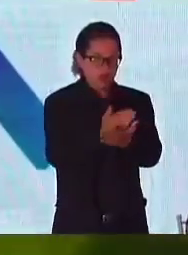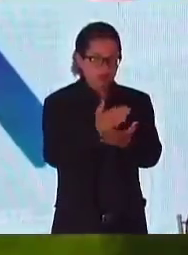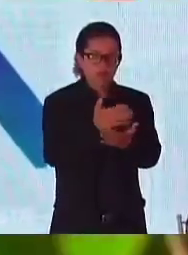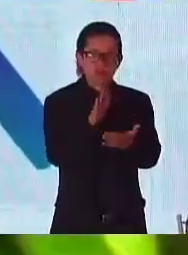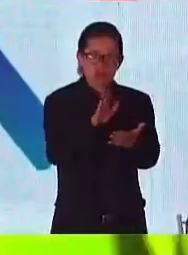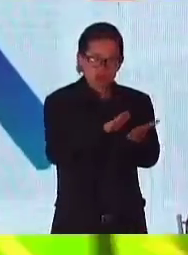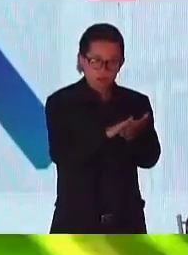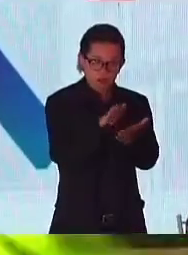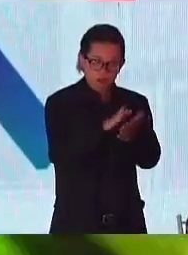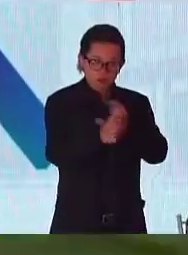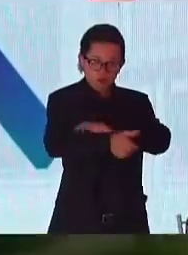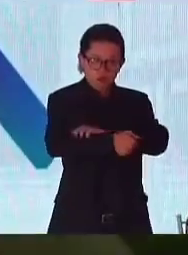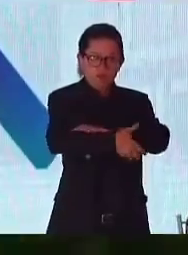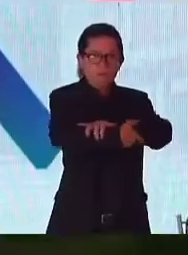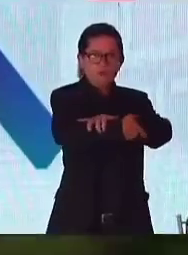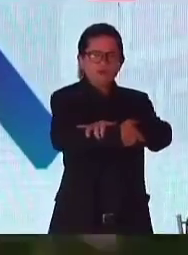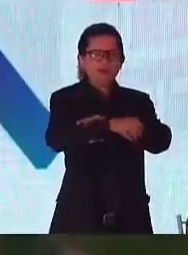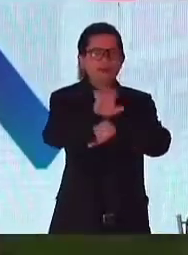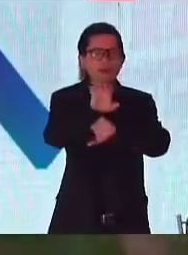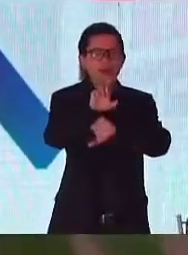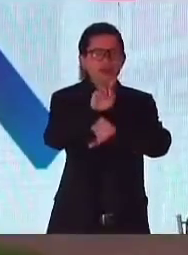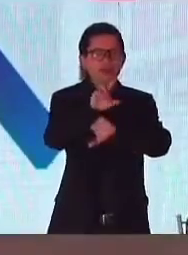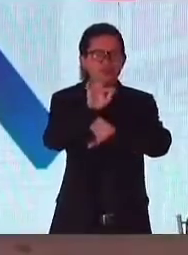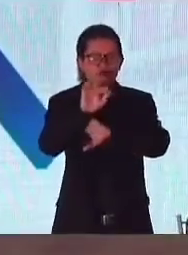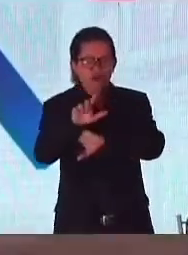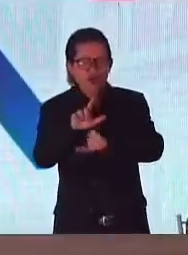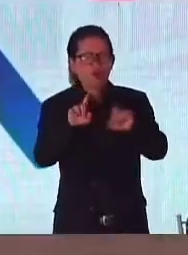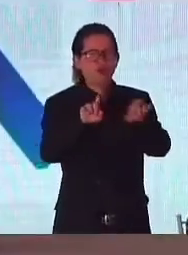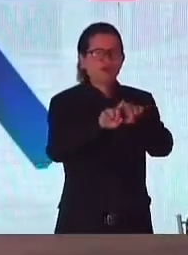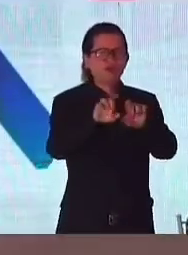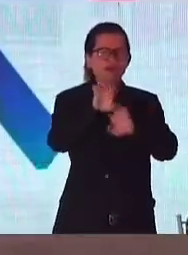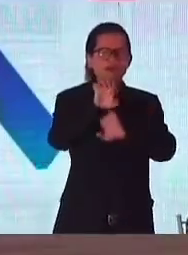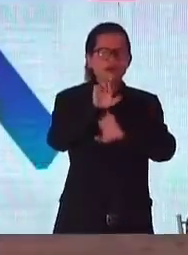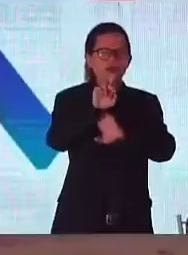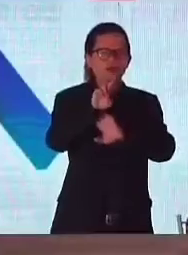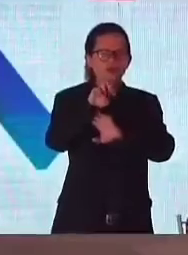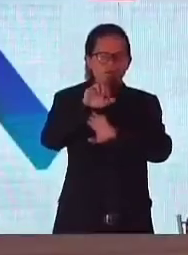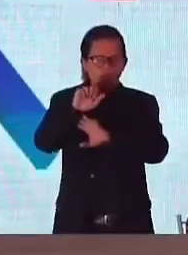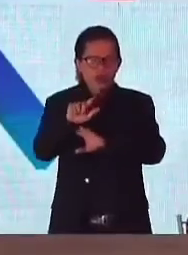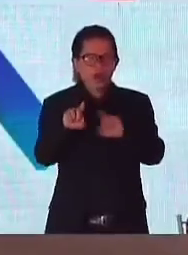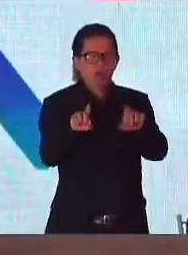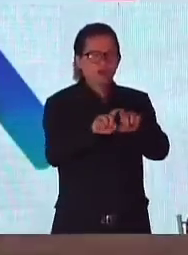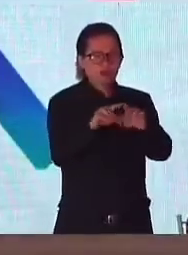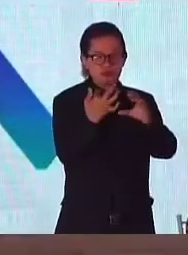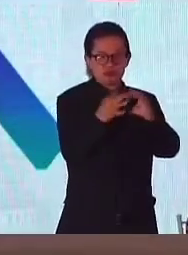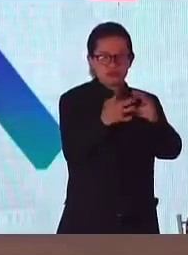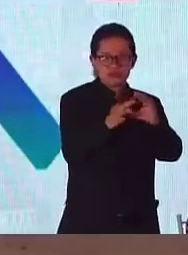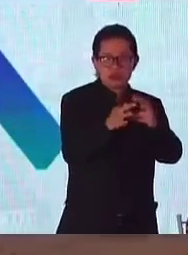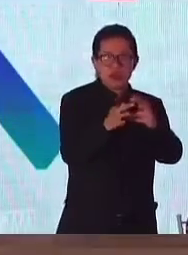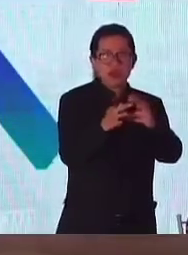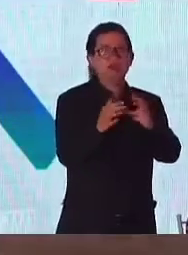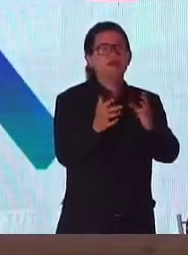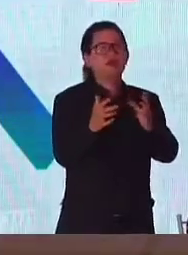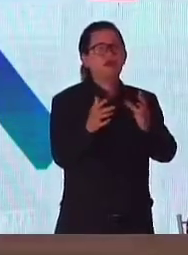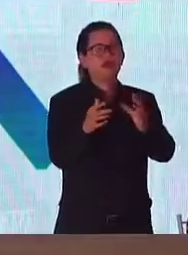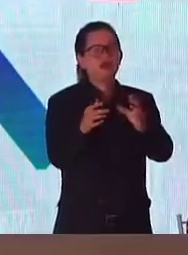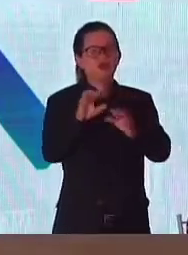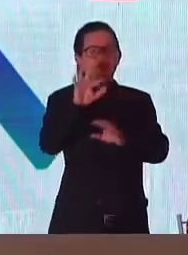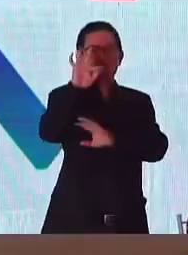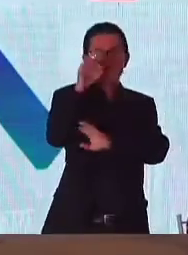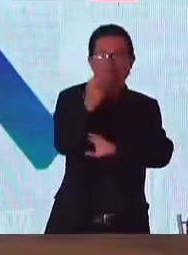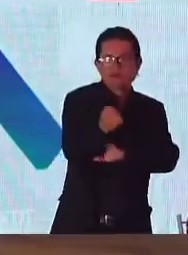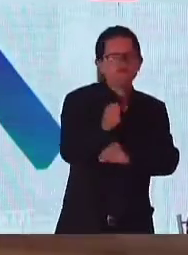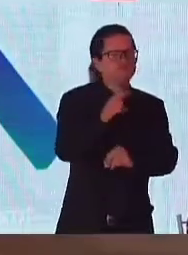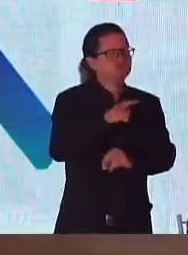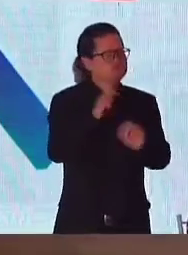produzidos em parceria com a Edufal, a Eduneal, a editora do SESMAC, com a UNIT, mostrando a capacidade de